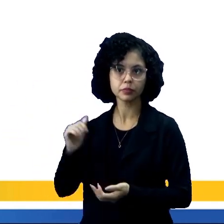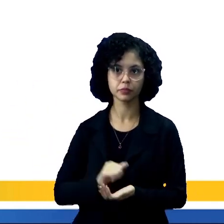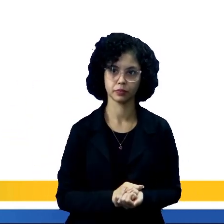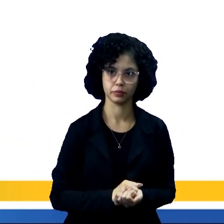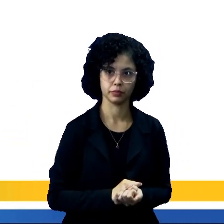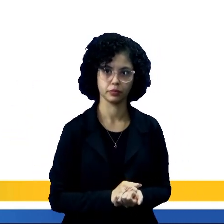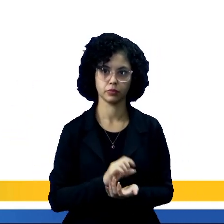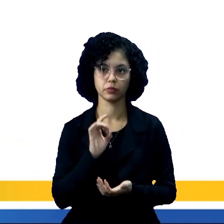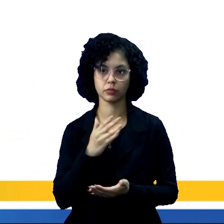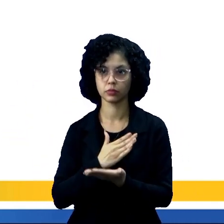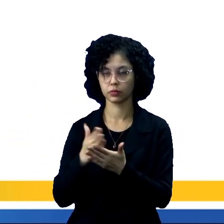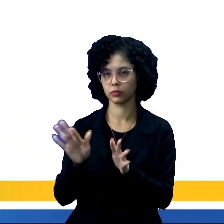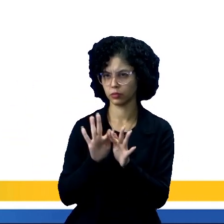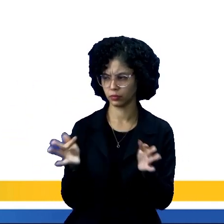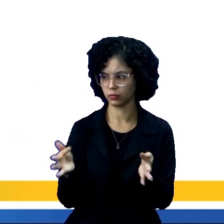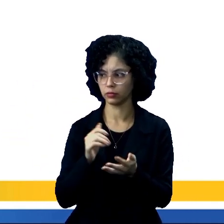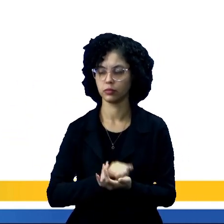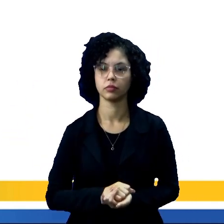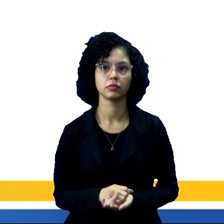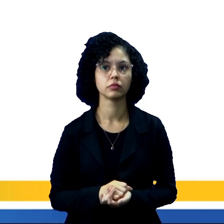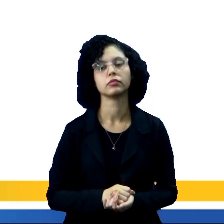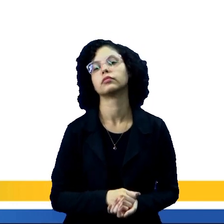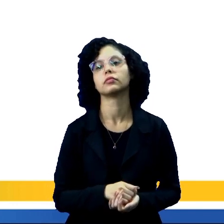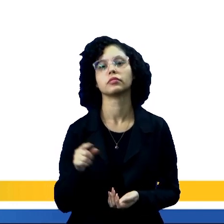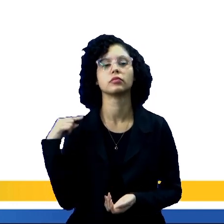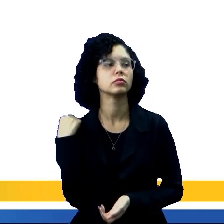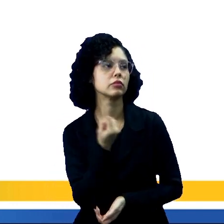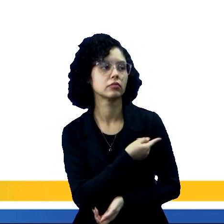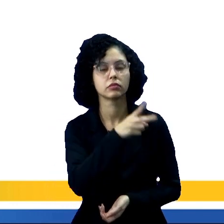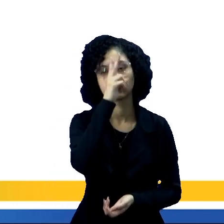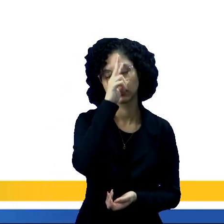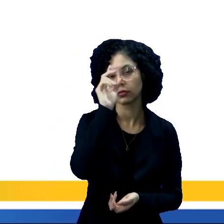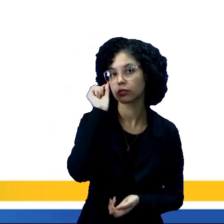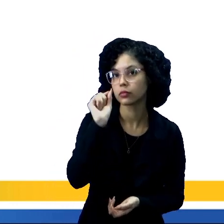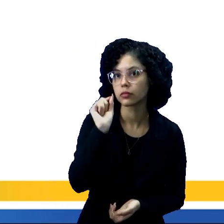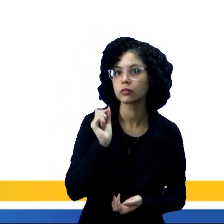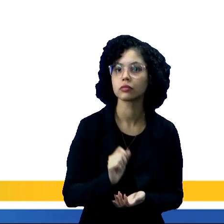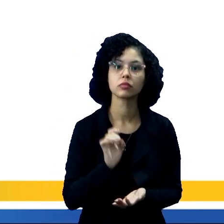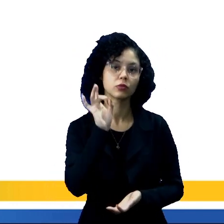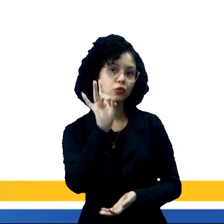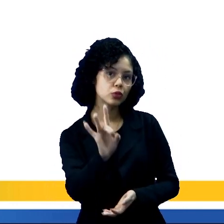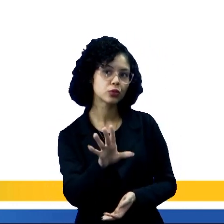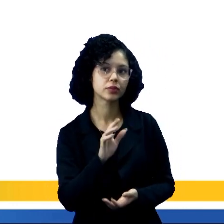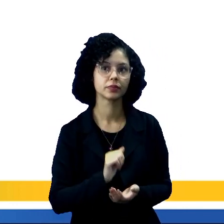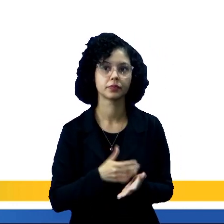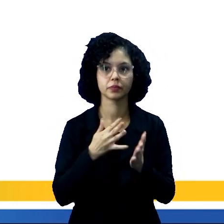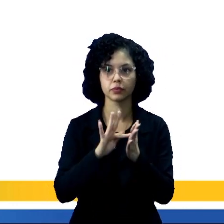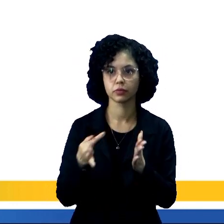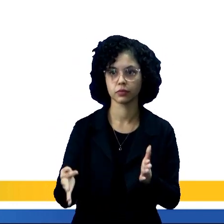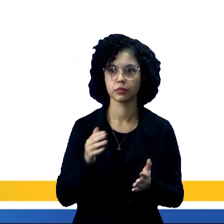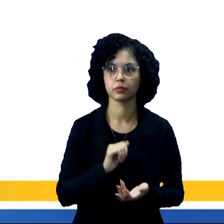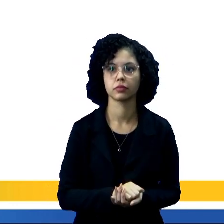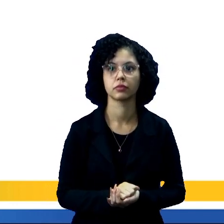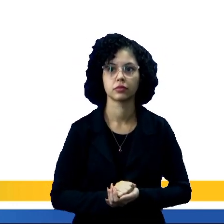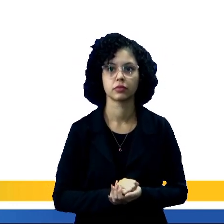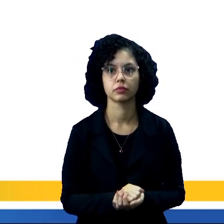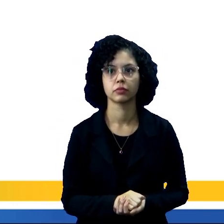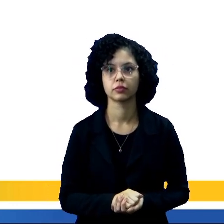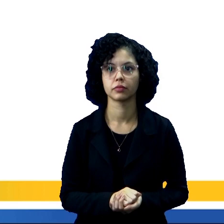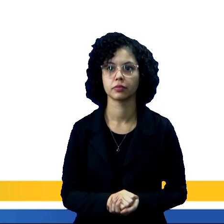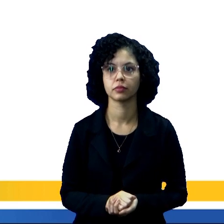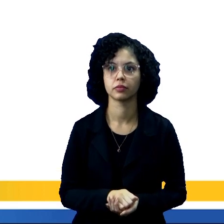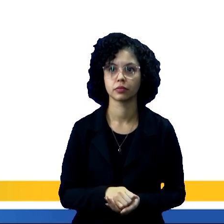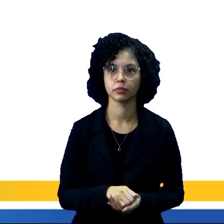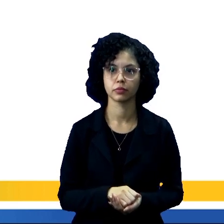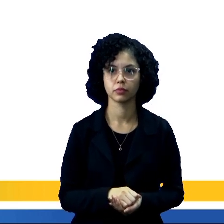Olha aí, como é simples. Nós temos que lembrar só aquelas fórmulas passadas, tá?